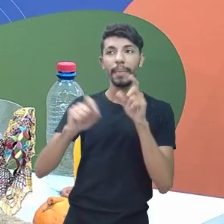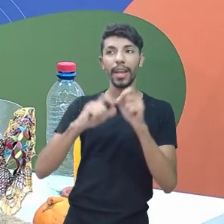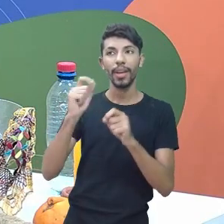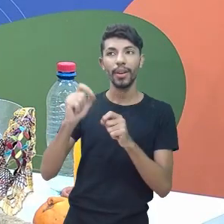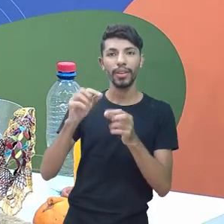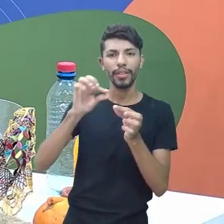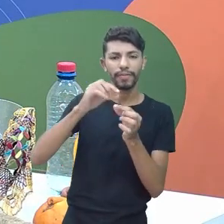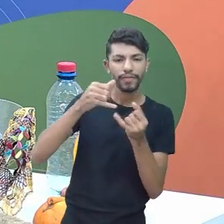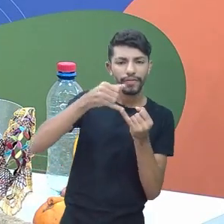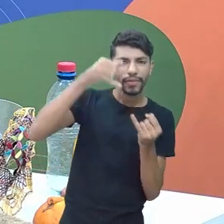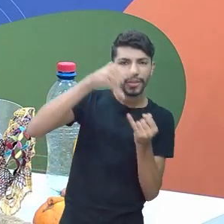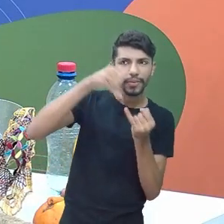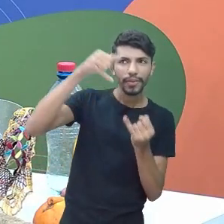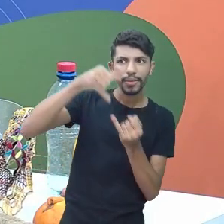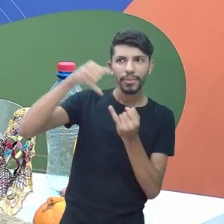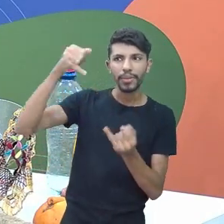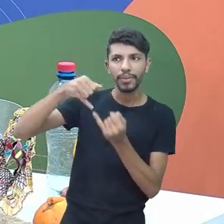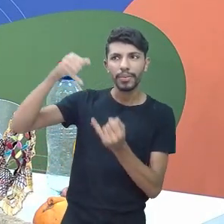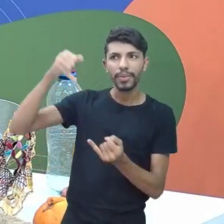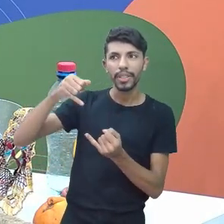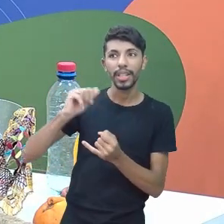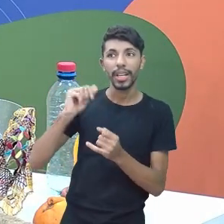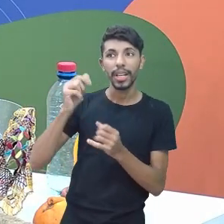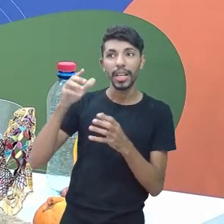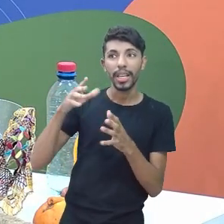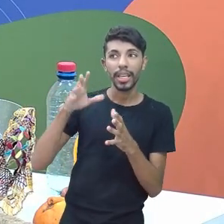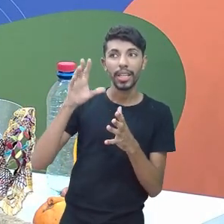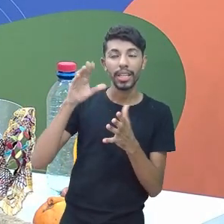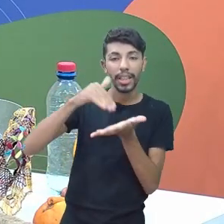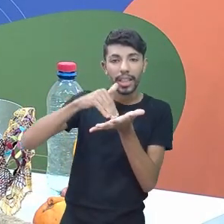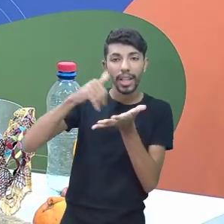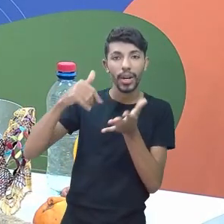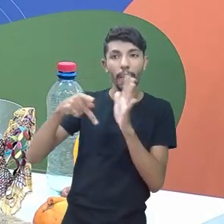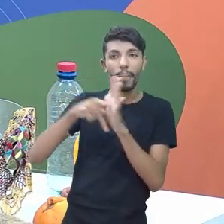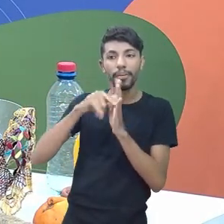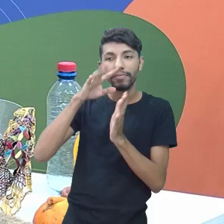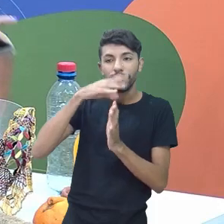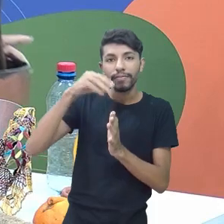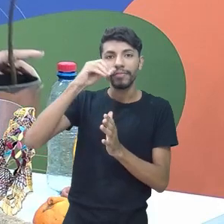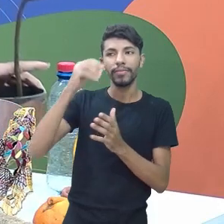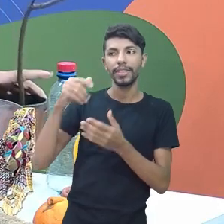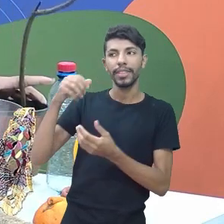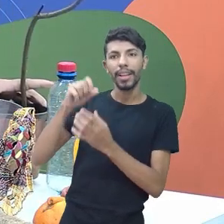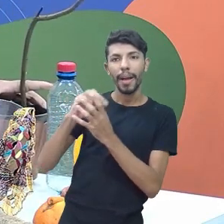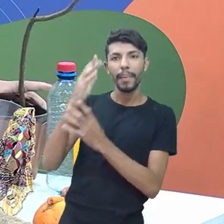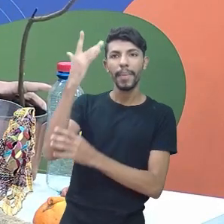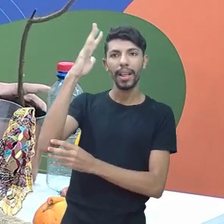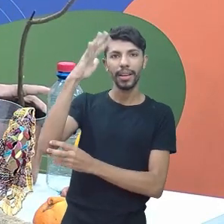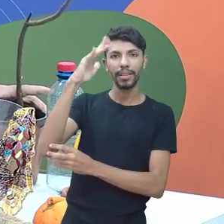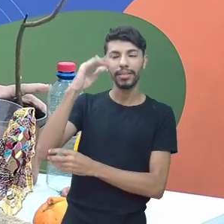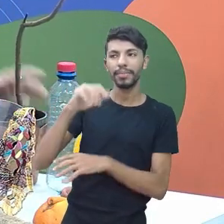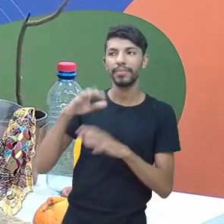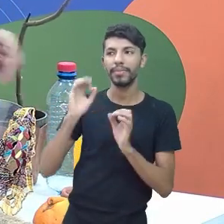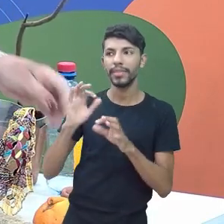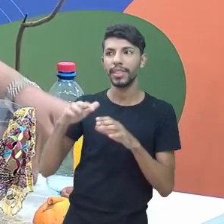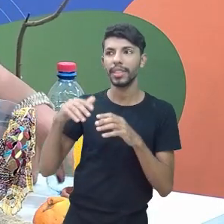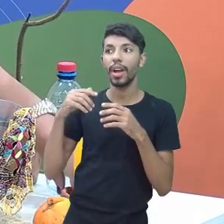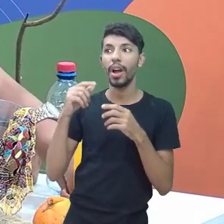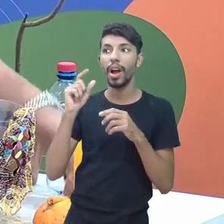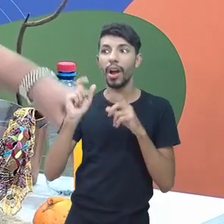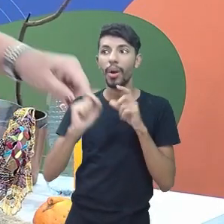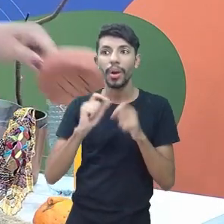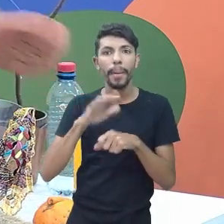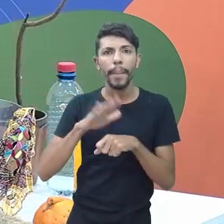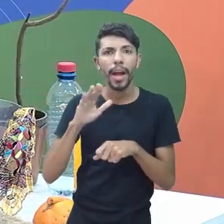que foram extraídas o aroma dessa plantinha. A gente vai conversar sobre ela. O que é que temos mais?